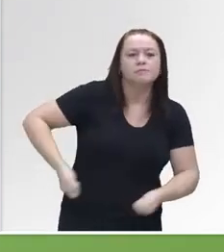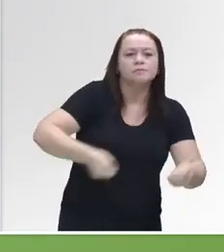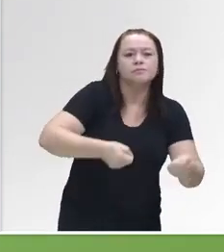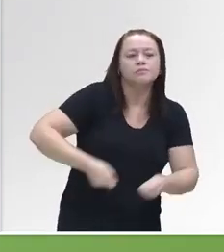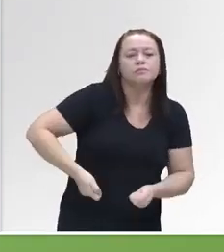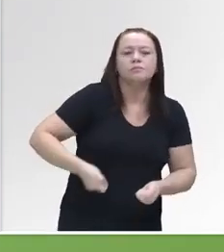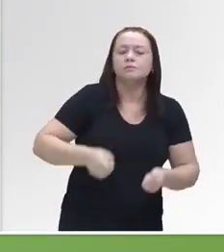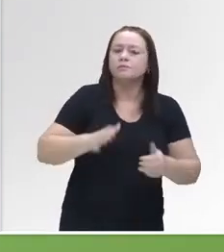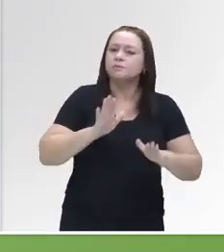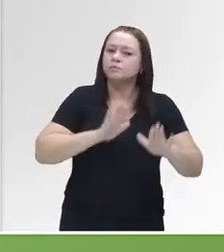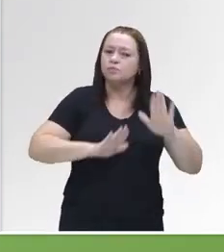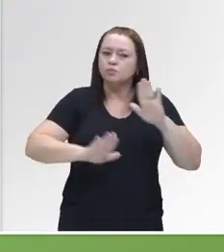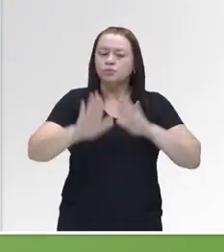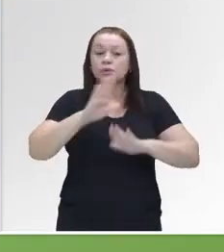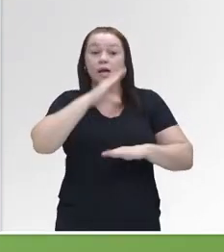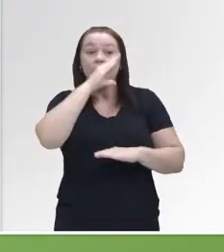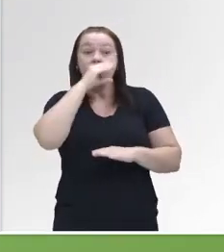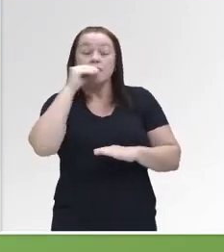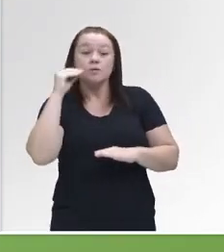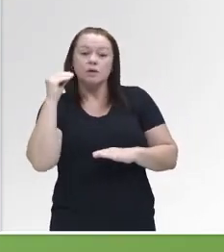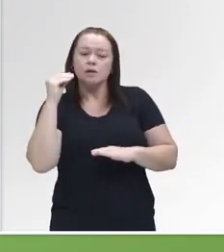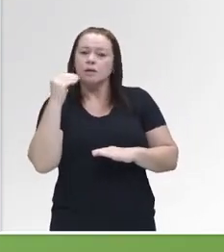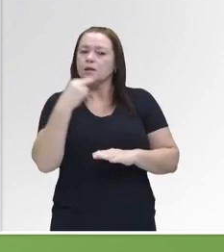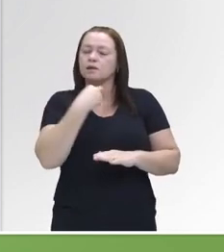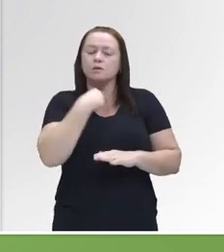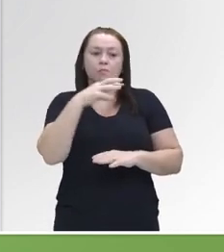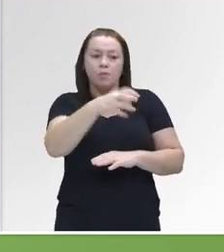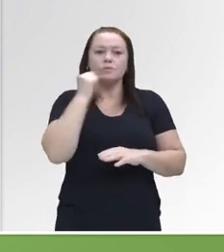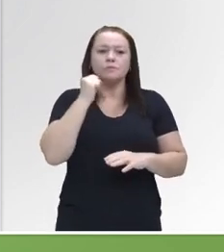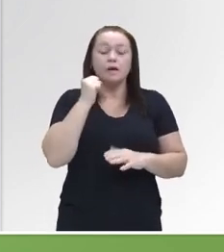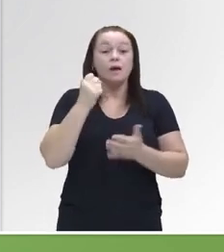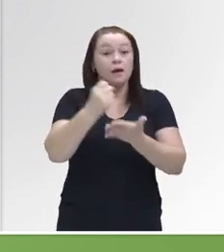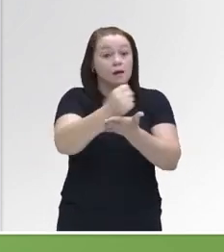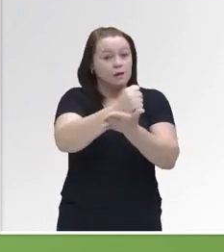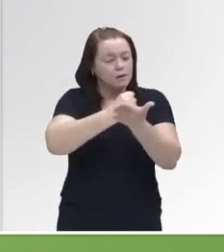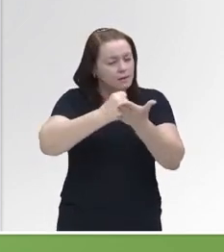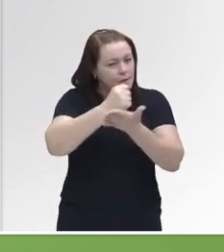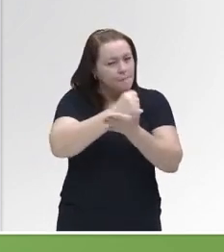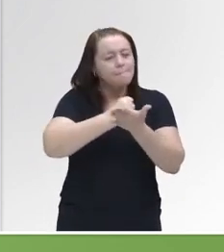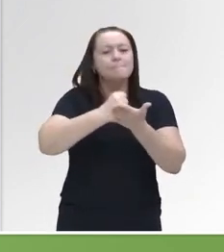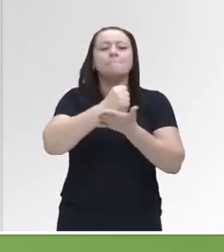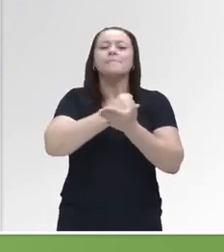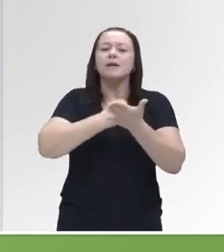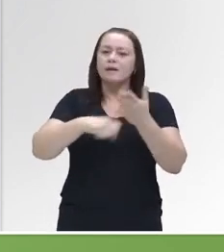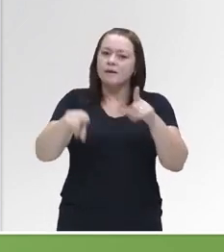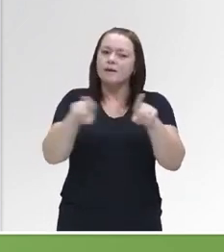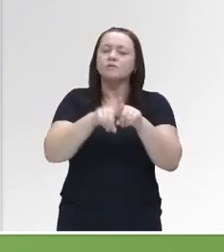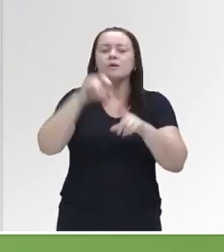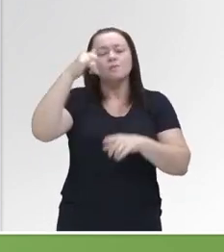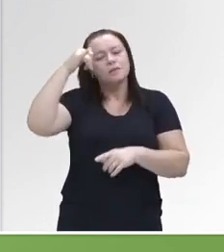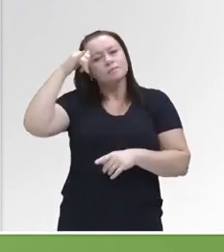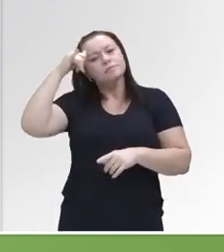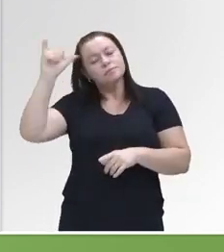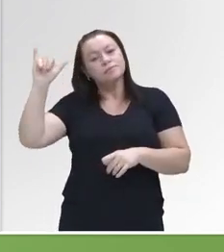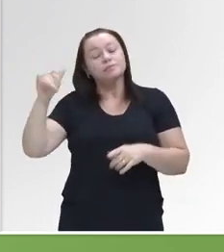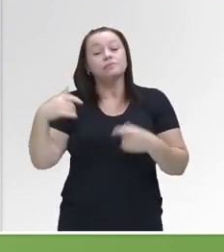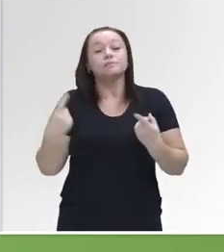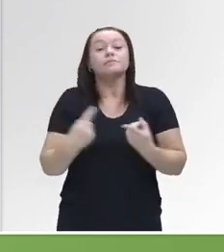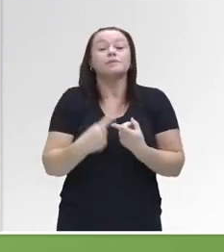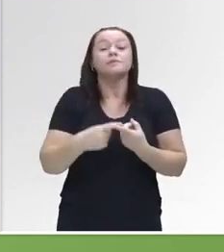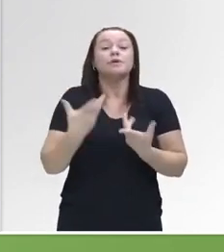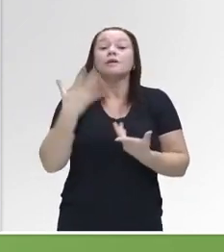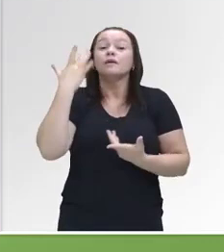criança, e medicação também não pode estar ao alcance de criança, a parte de medicação, né? Porque a gente não sabe,